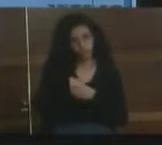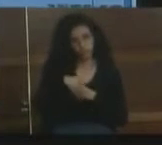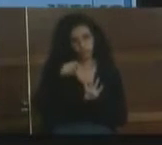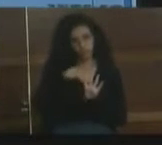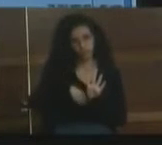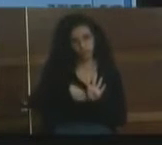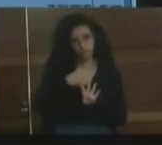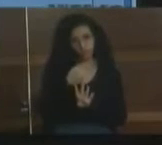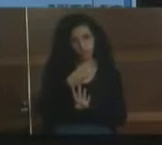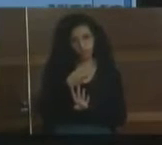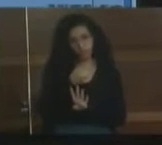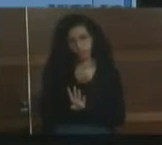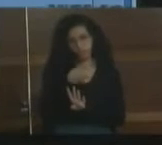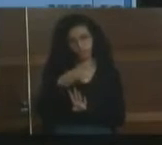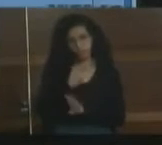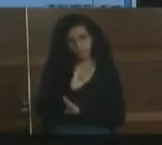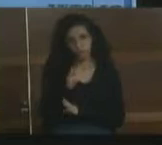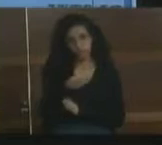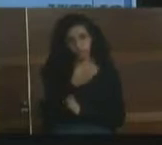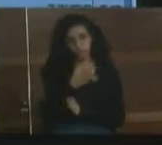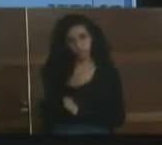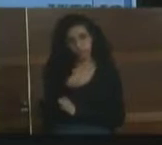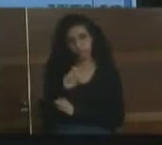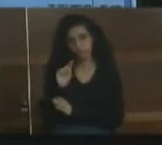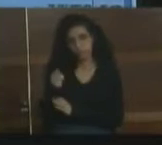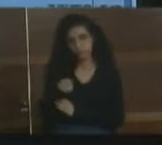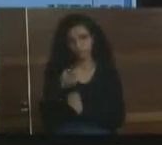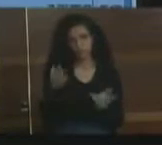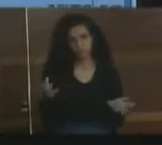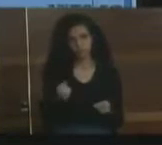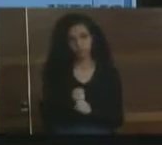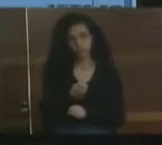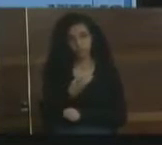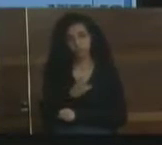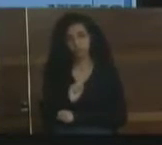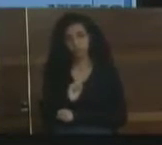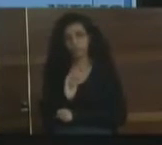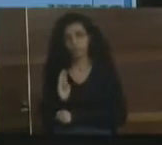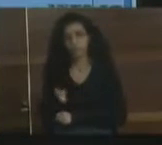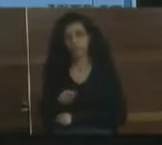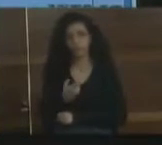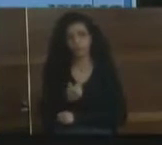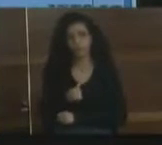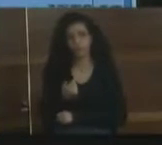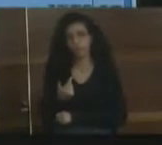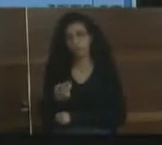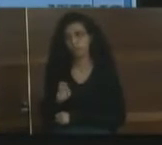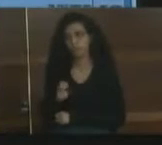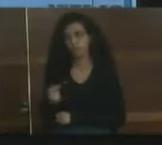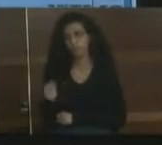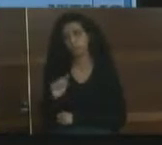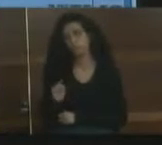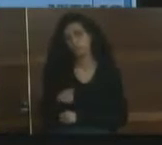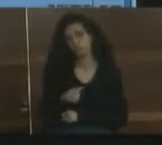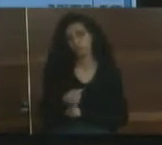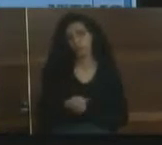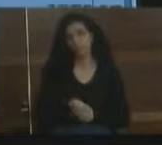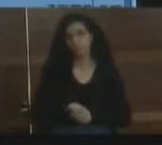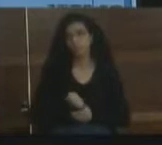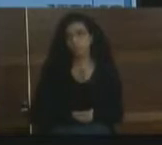milhões 45.000 total 38 milhões de 757 mil